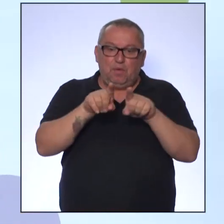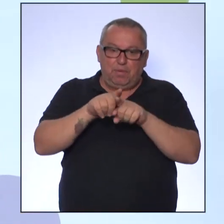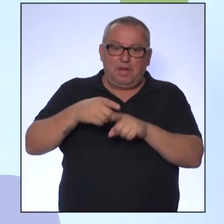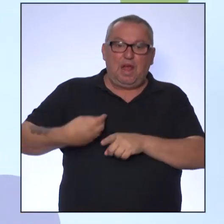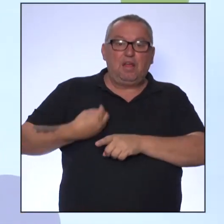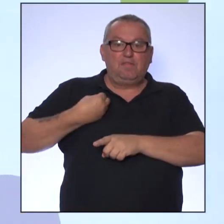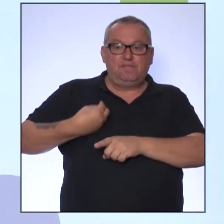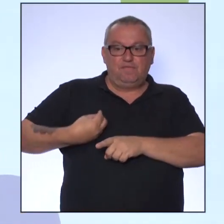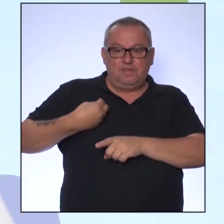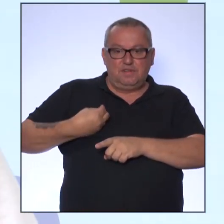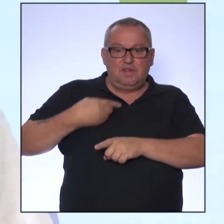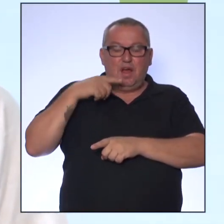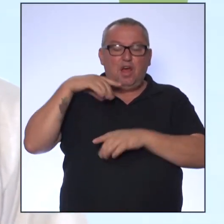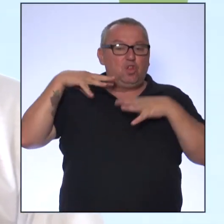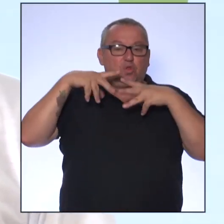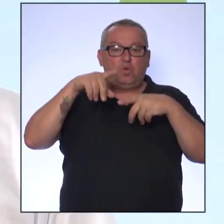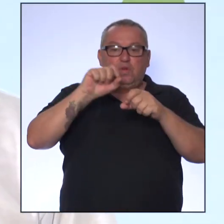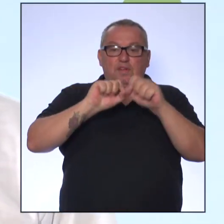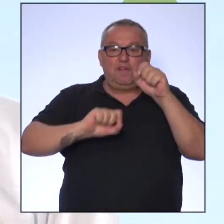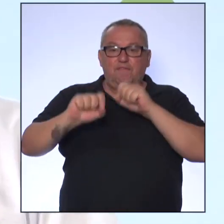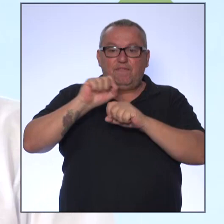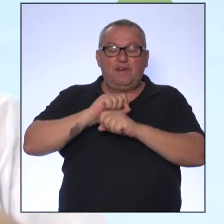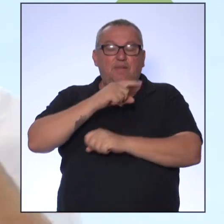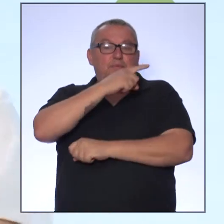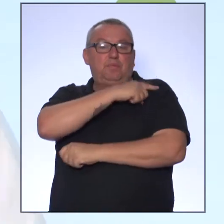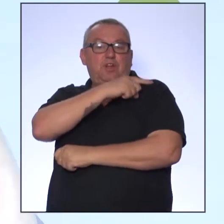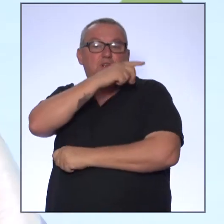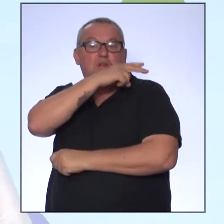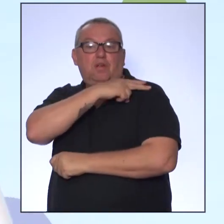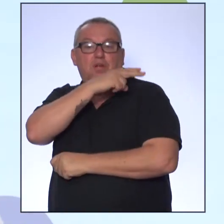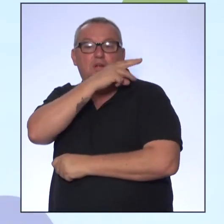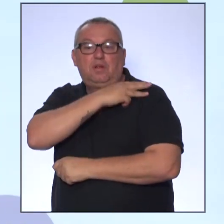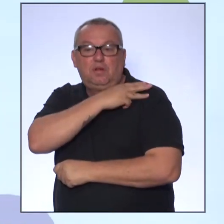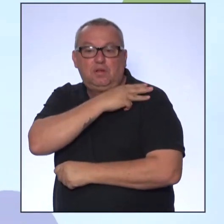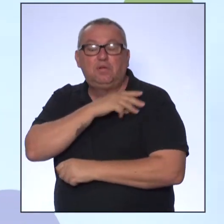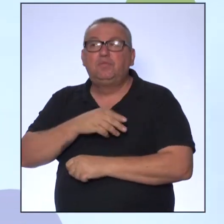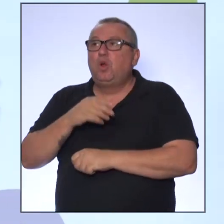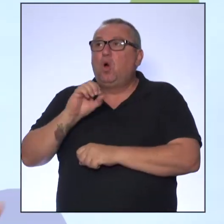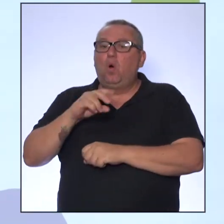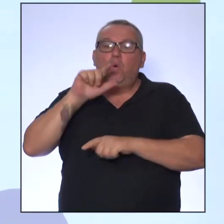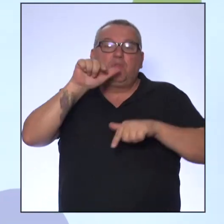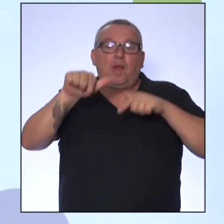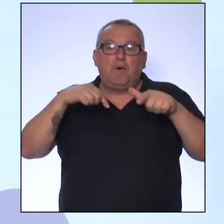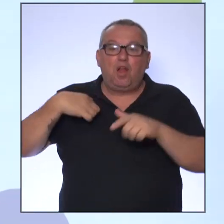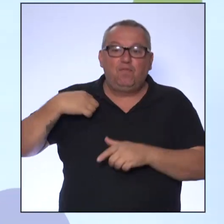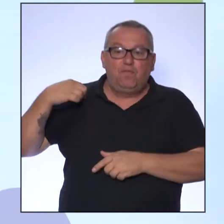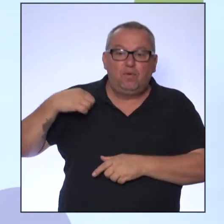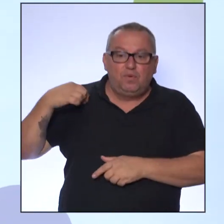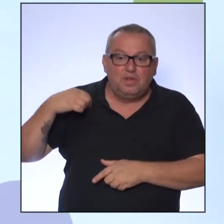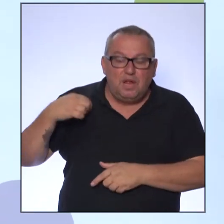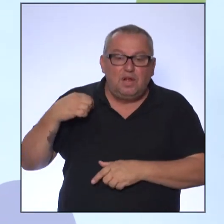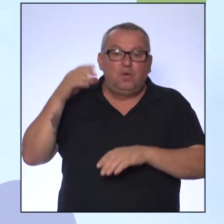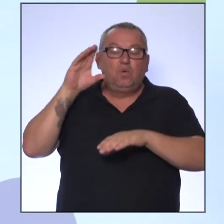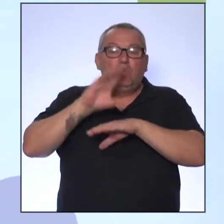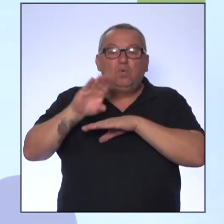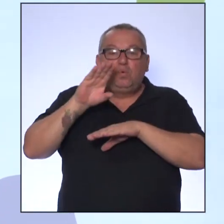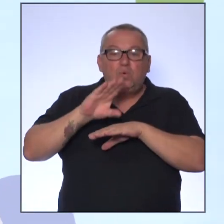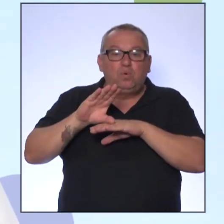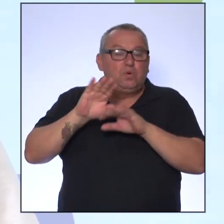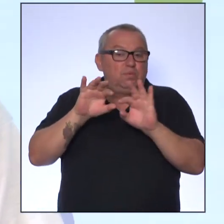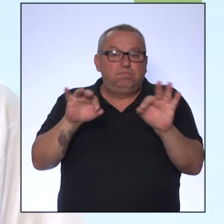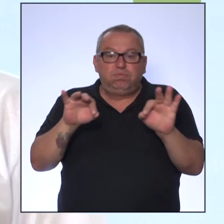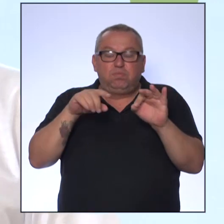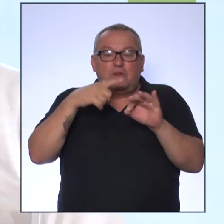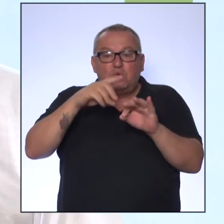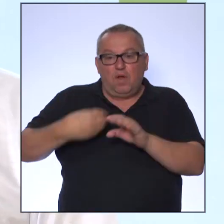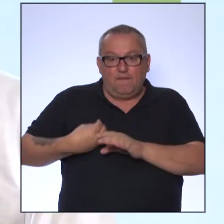são aquilo que você faz ao longo do seu ensino médio. Então, um trabalho voluntário, um curso extracurricular, tudo isso acrescenta nas